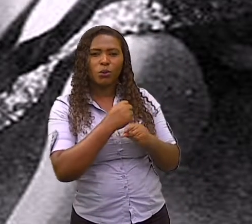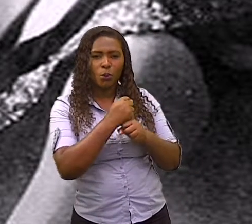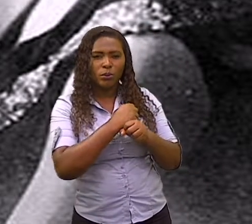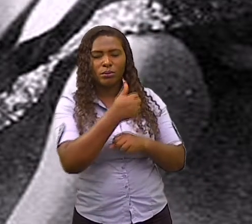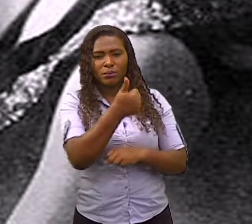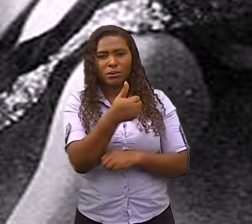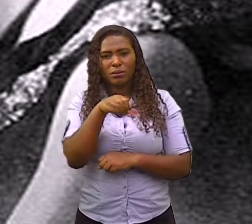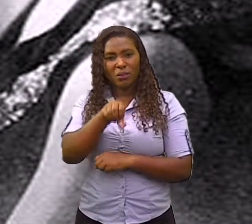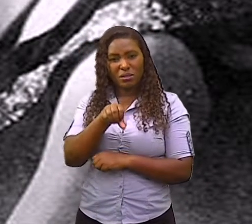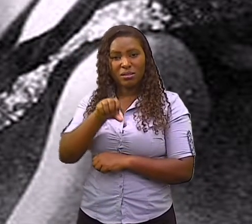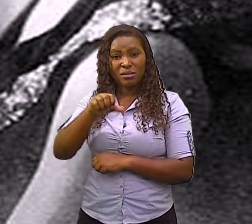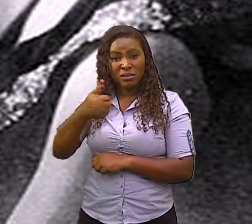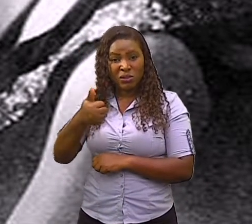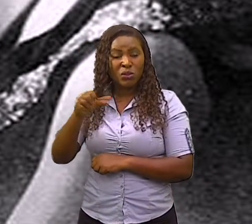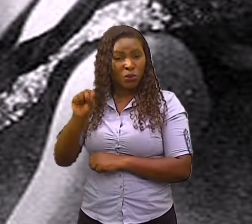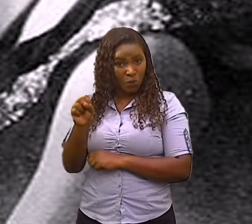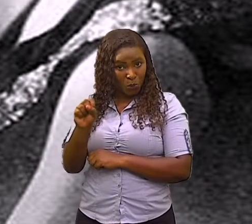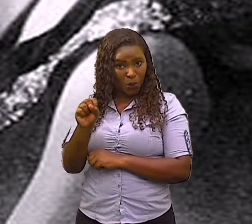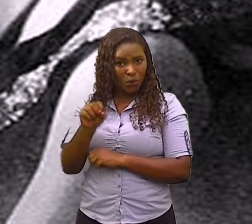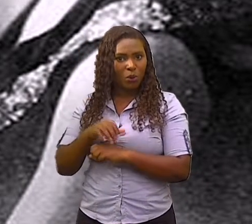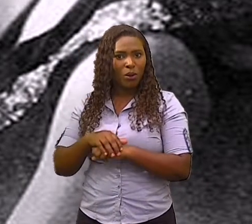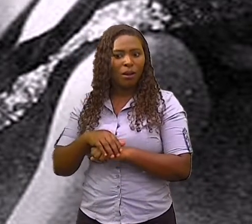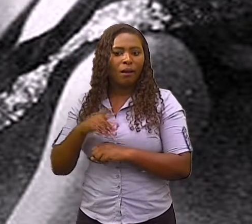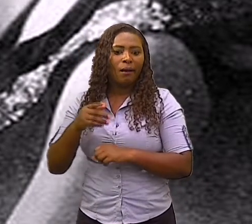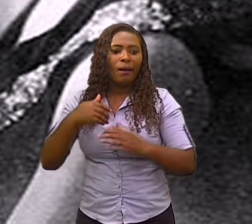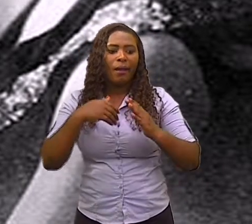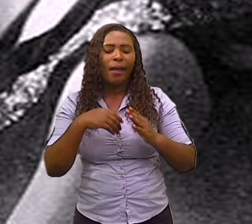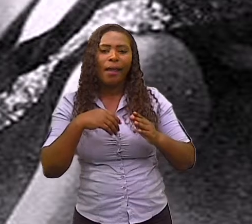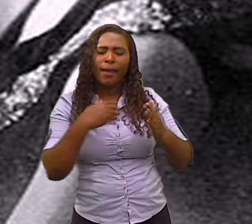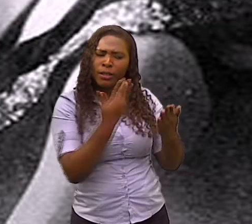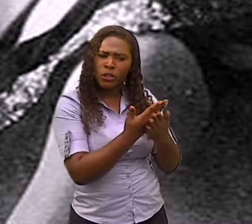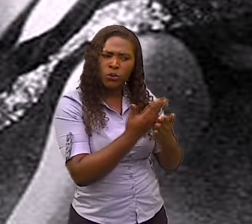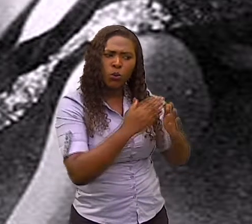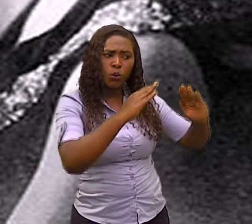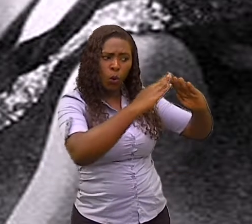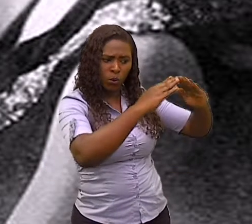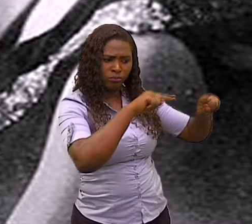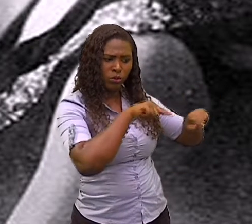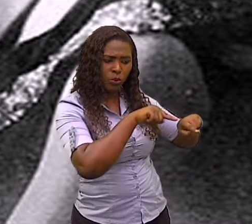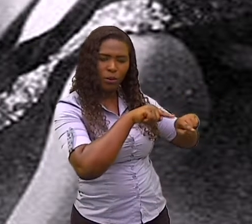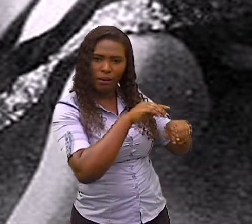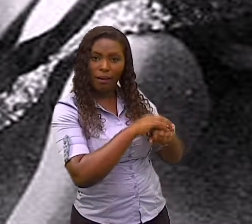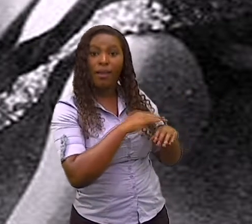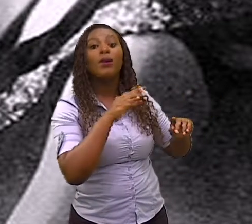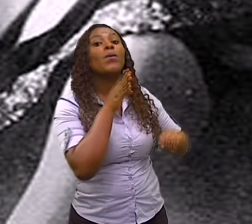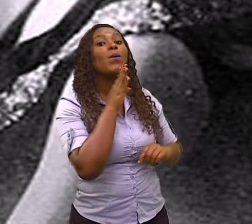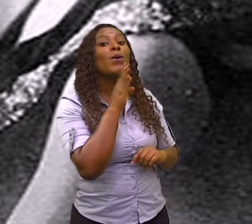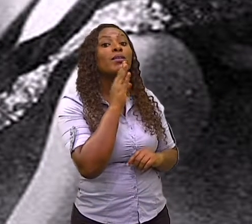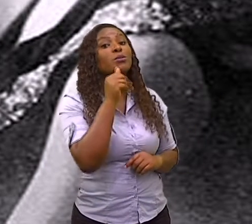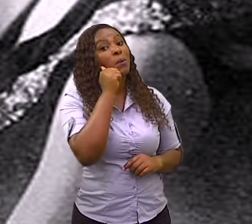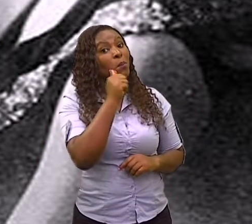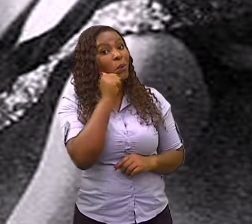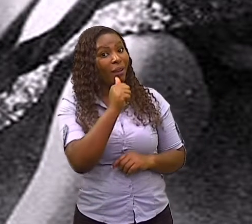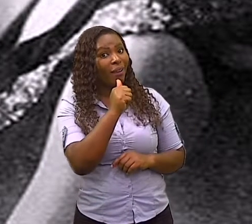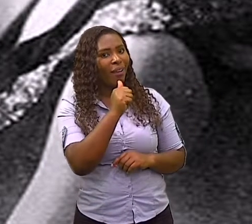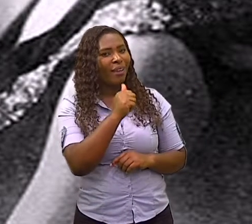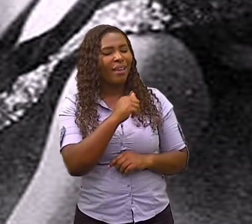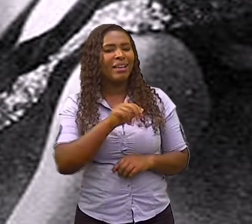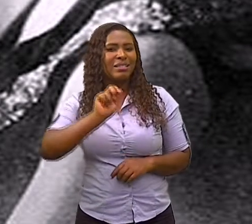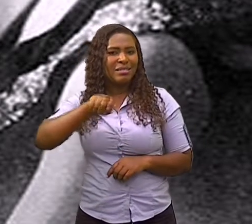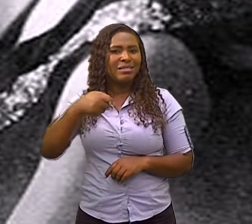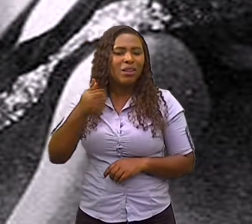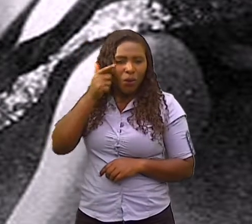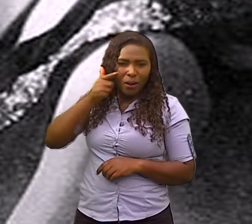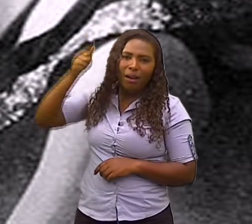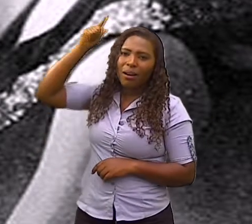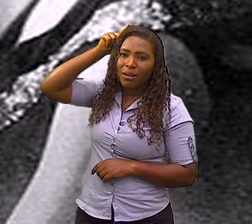a pintora Anita Malfatti, outro grande nome da nossa pintura e do modernismo. Em 1920, ela foi